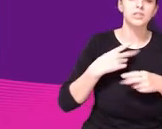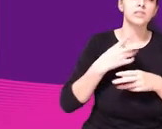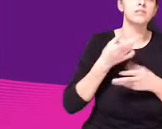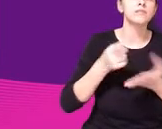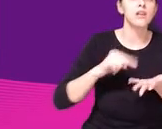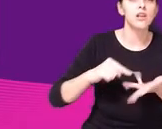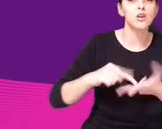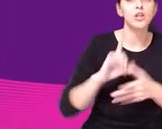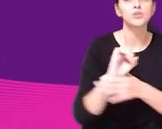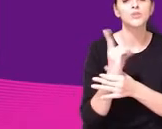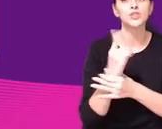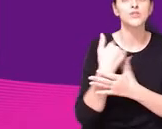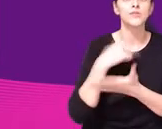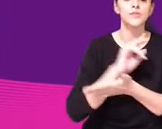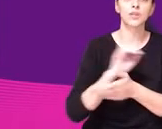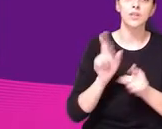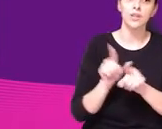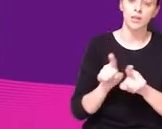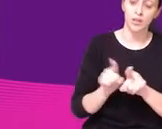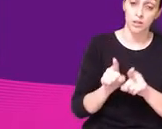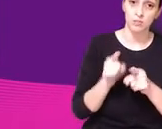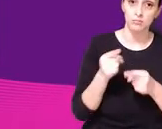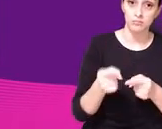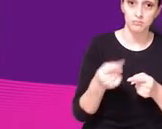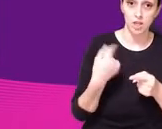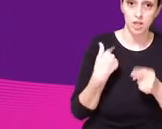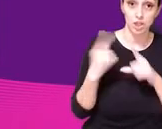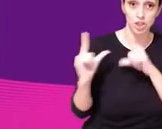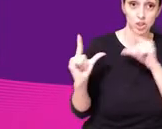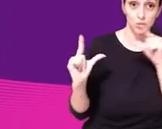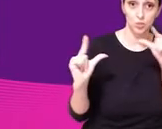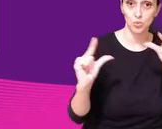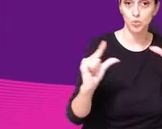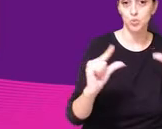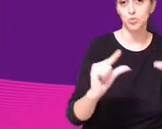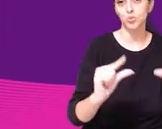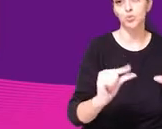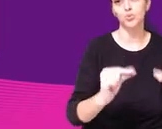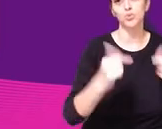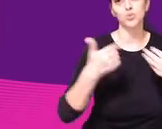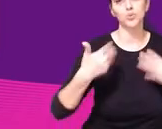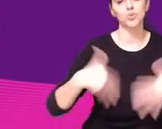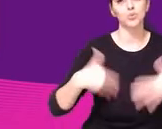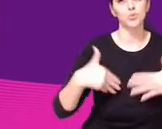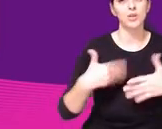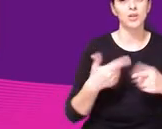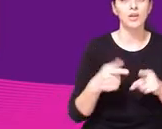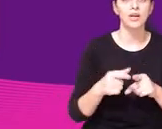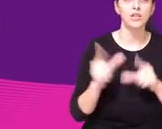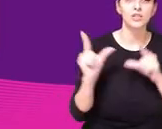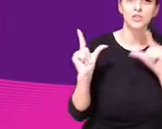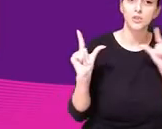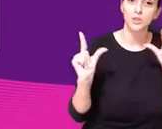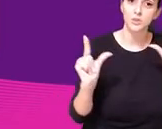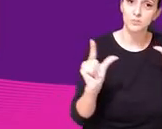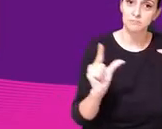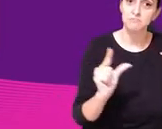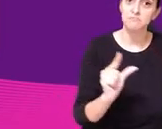dispositivos que diminuíram muito, diminuíram muito a